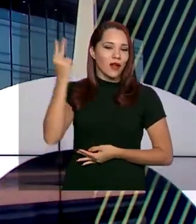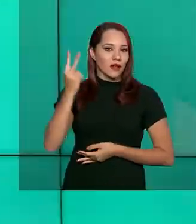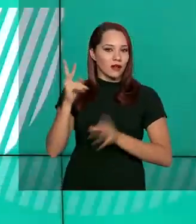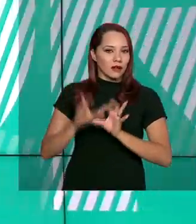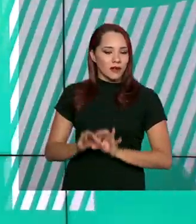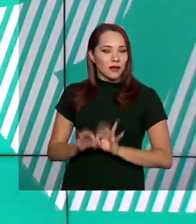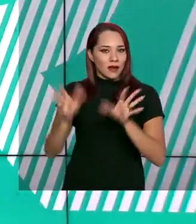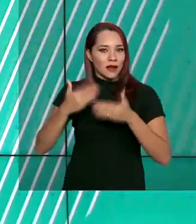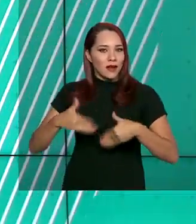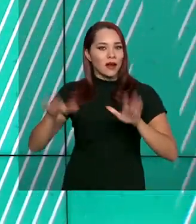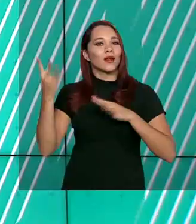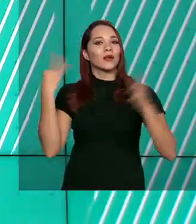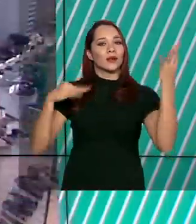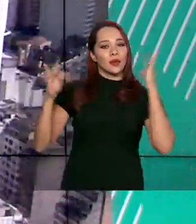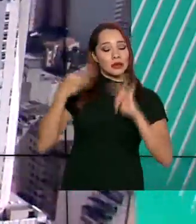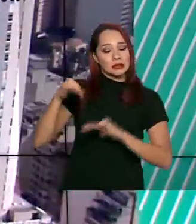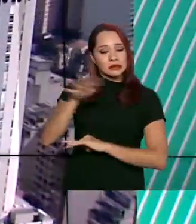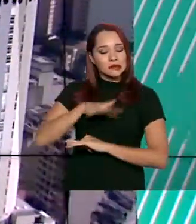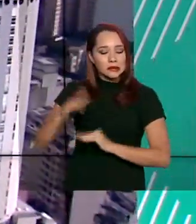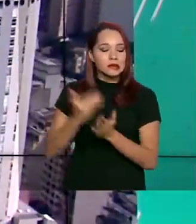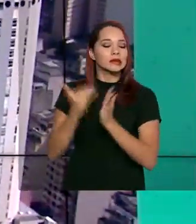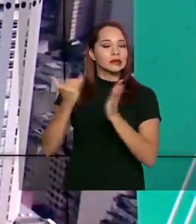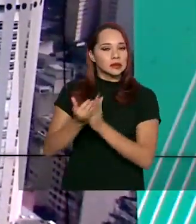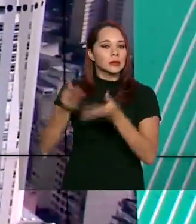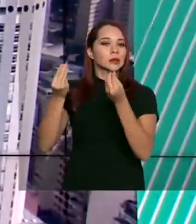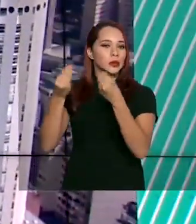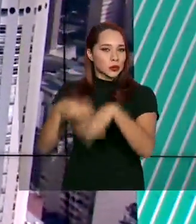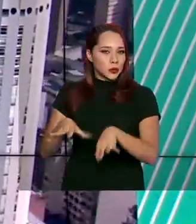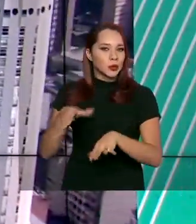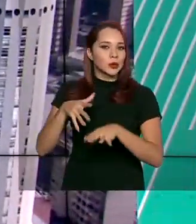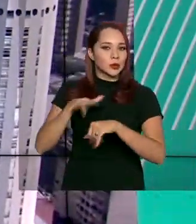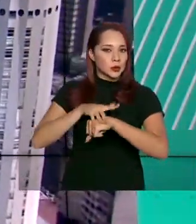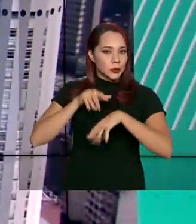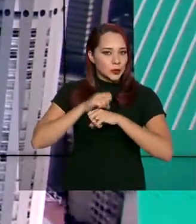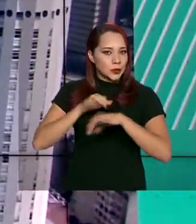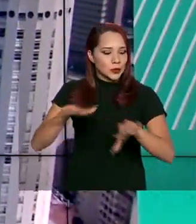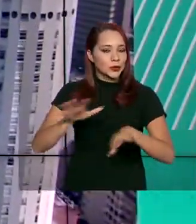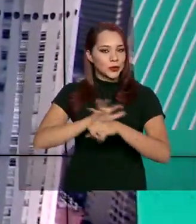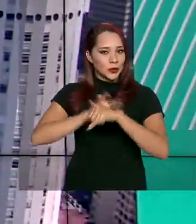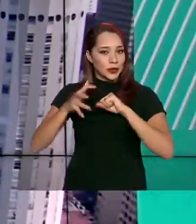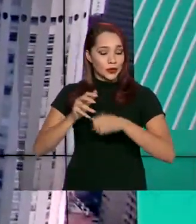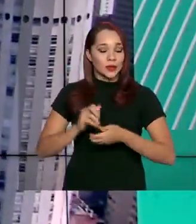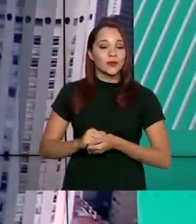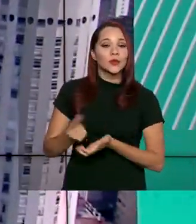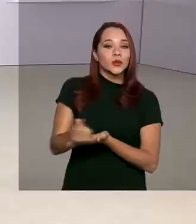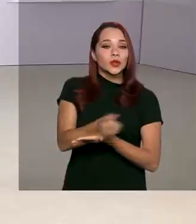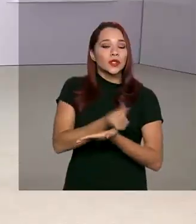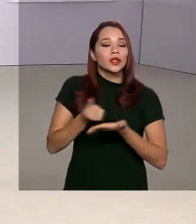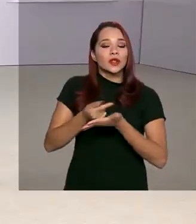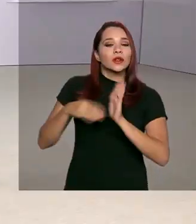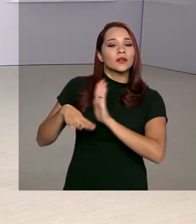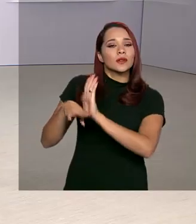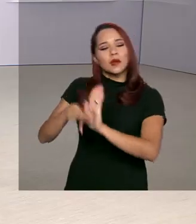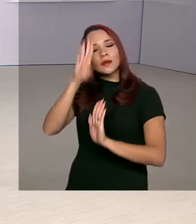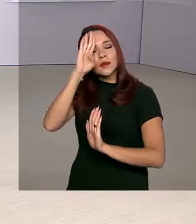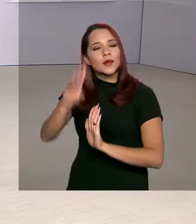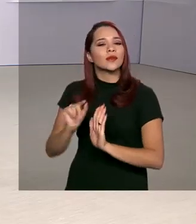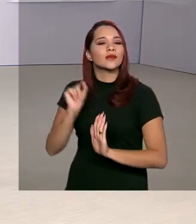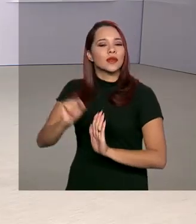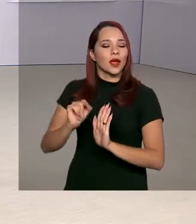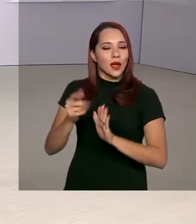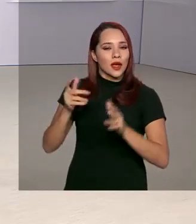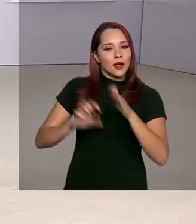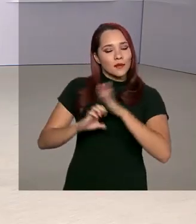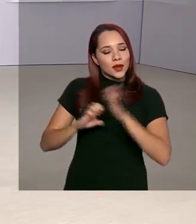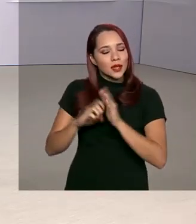para o turismo, um dos setores mais afetados pela pandemia do coronavírus. Os recursos vão atender principalmente micro